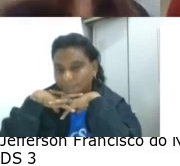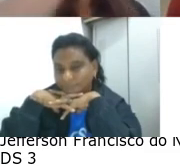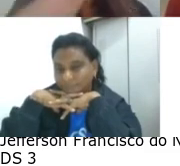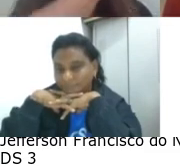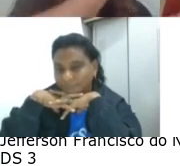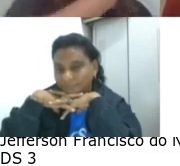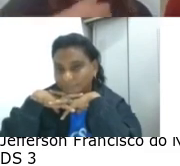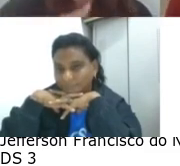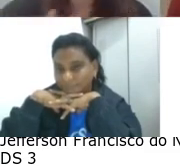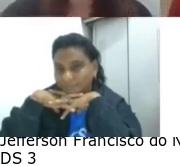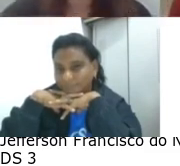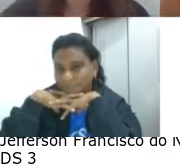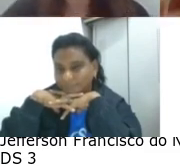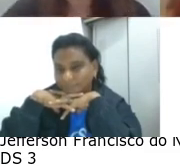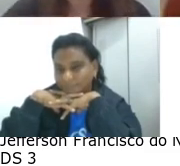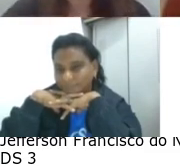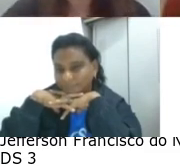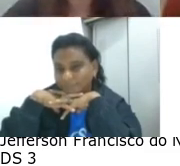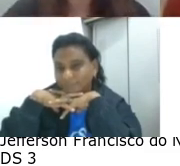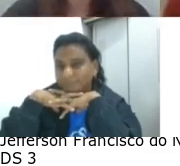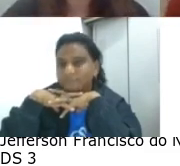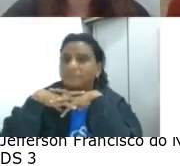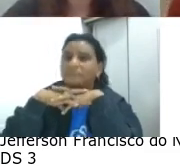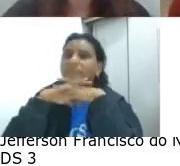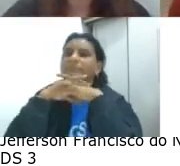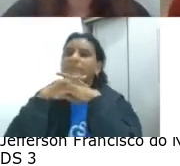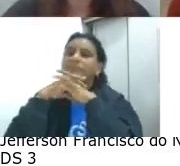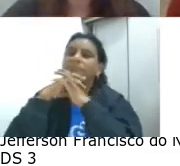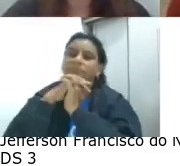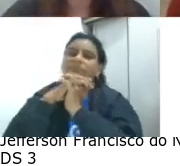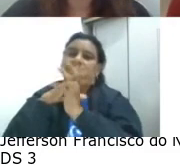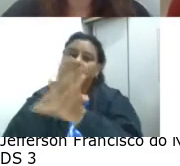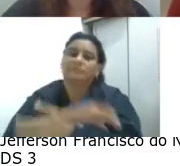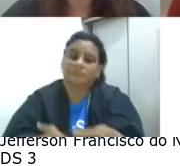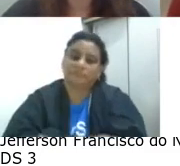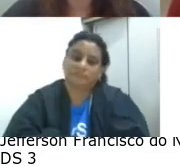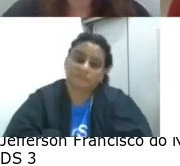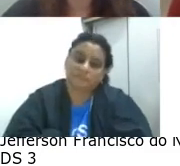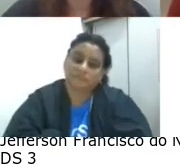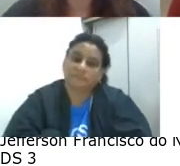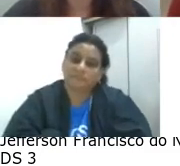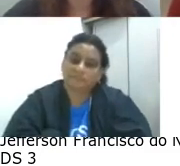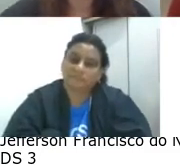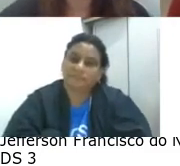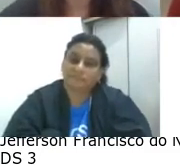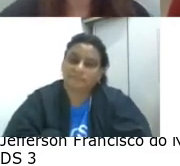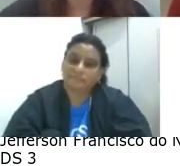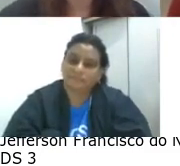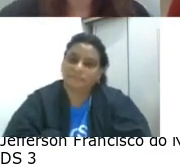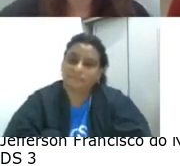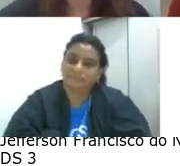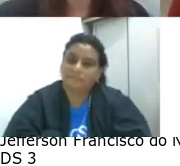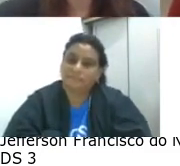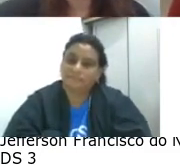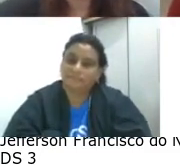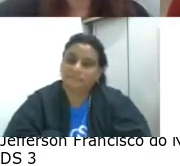aquela aquela situação que perpassa muito mais que a doença né que é a questão de vulnerabilidade e a e a questão que a gente tem que